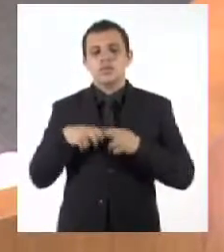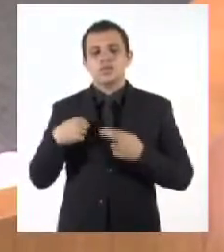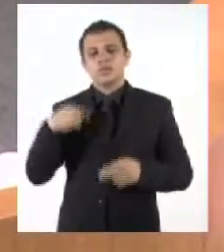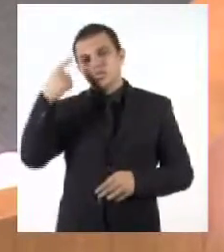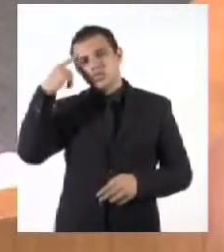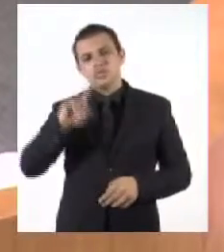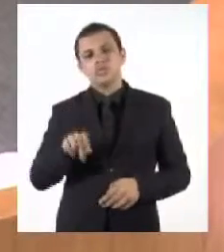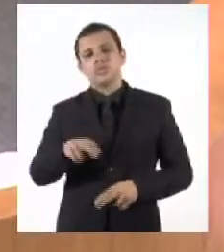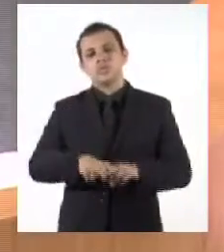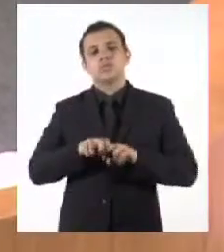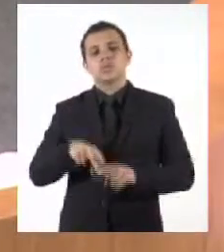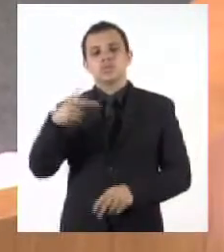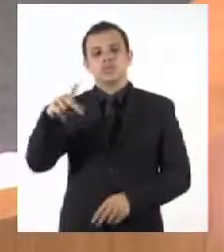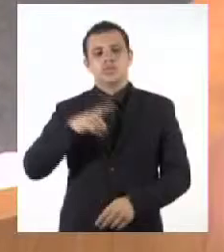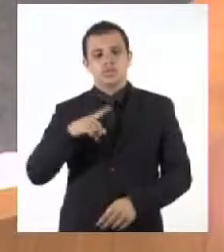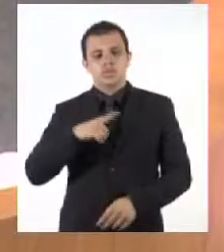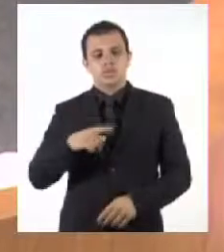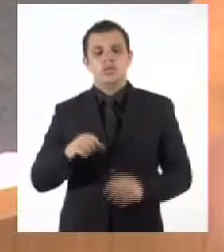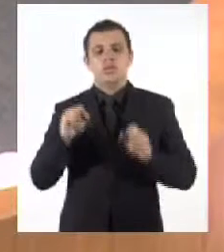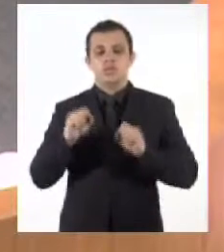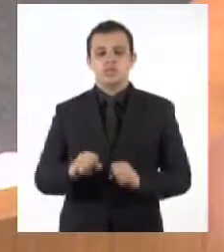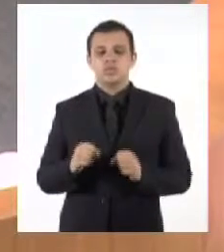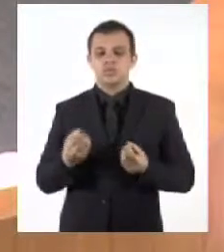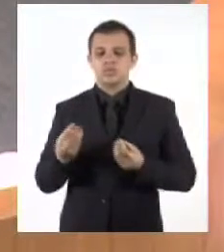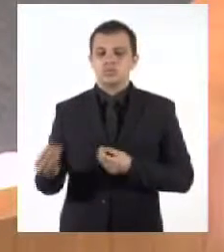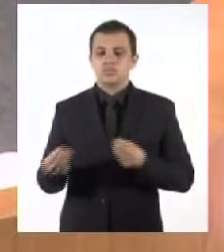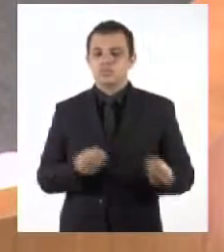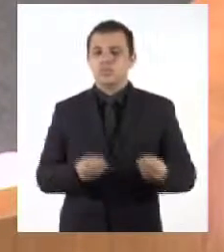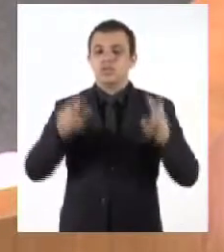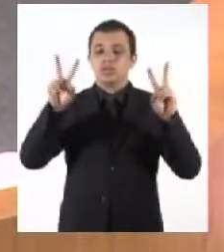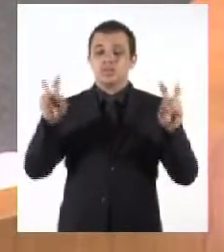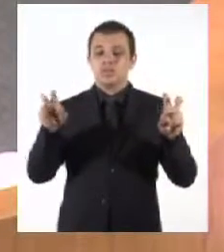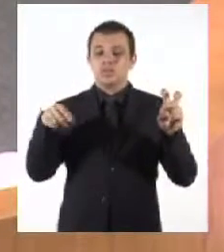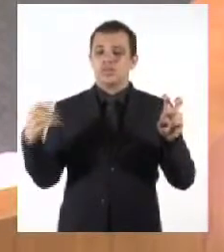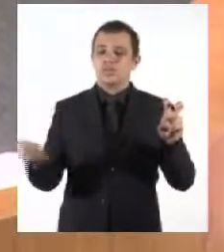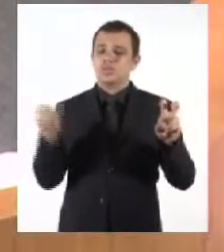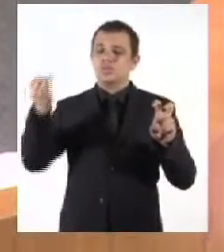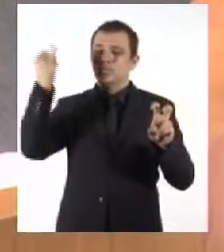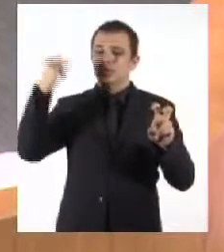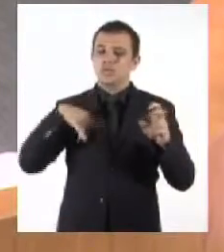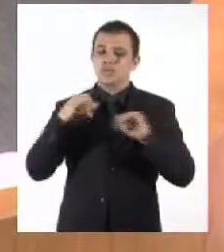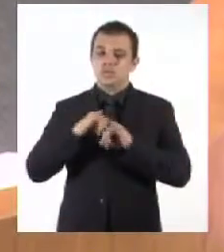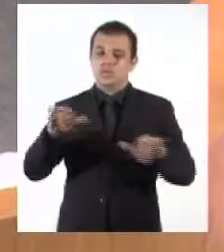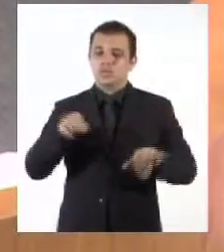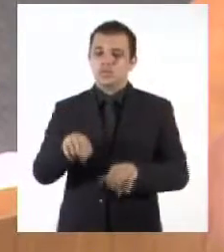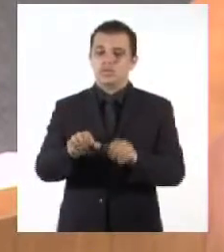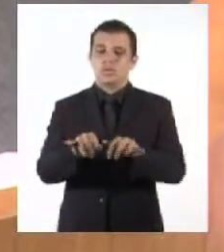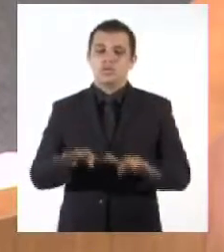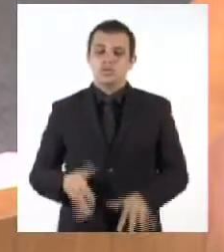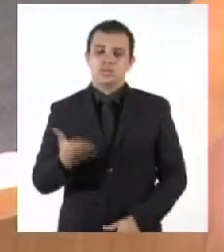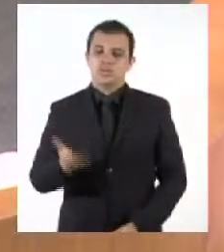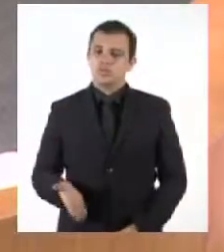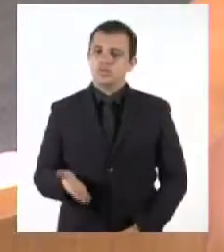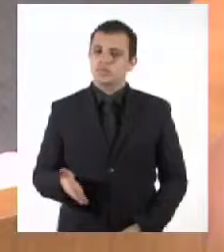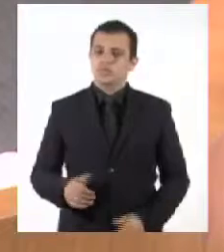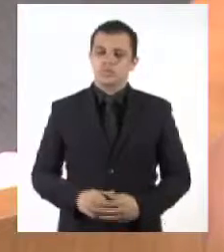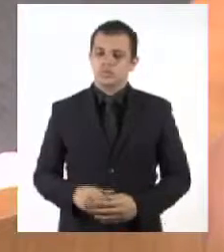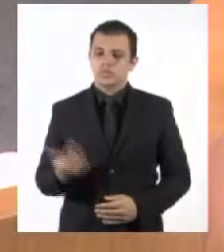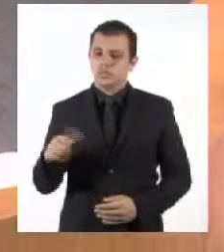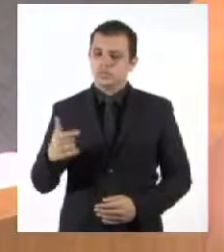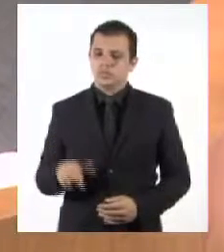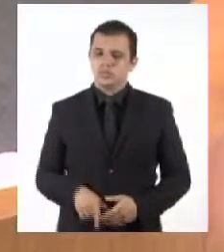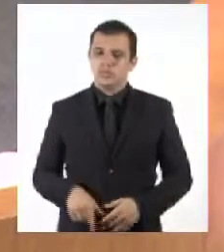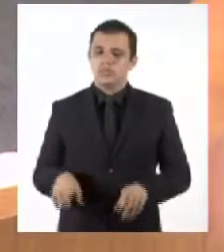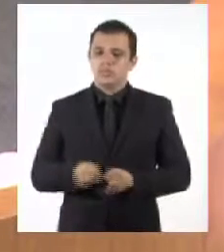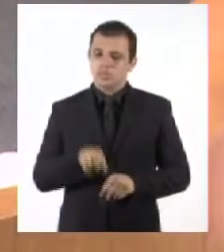Excelência teve, para não trazer uma questão tão séria dessa ao plenário dessa casa. Inclusive, Vossa Excelência